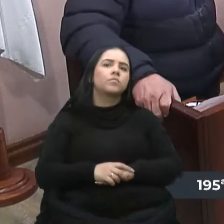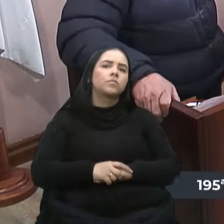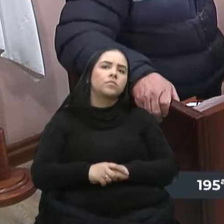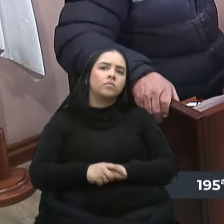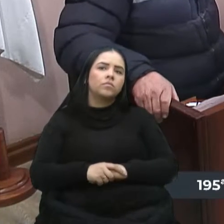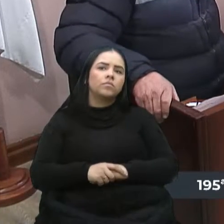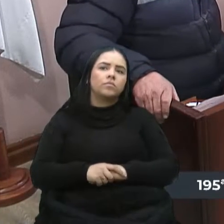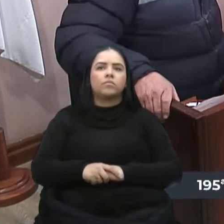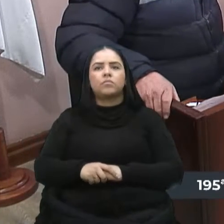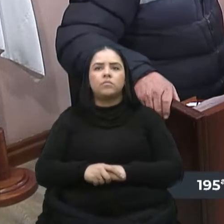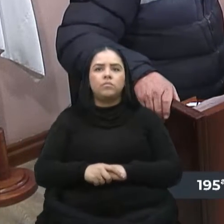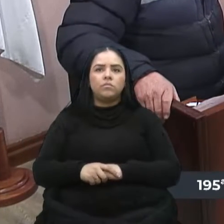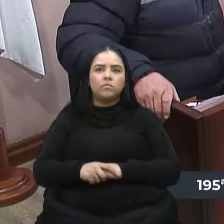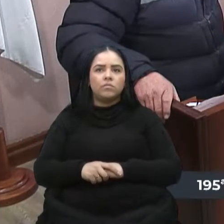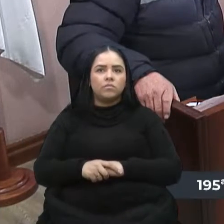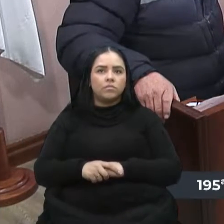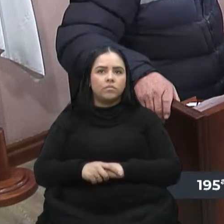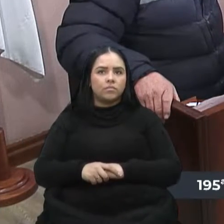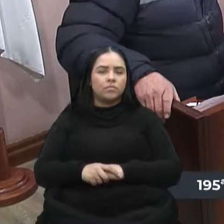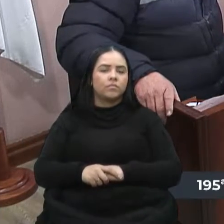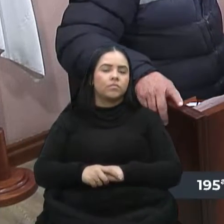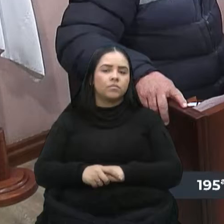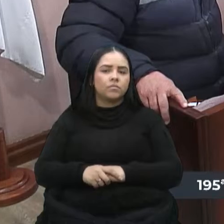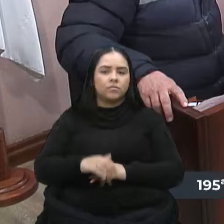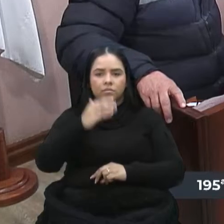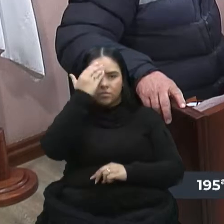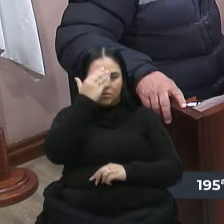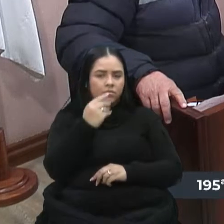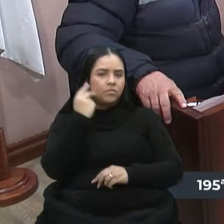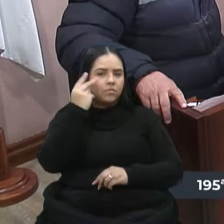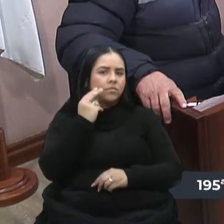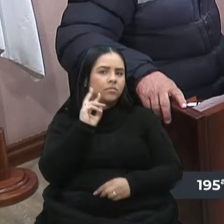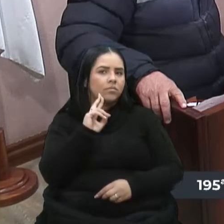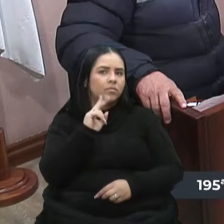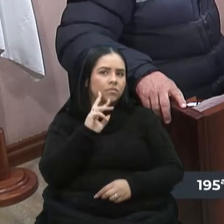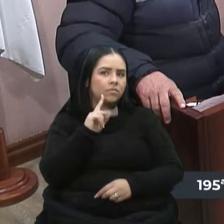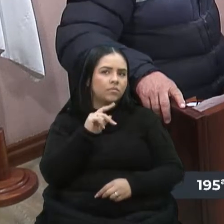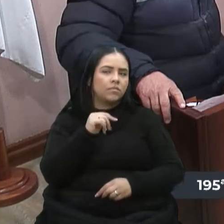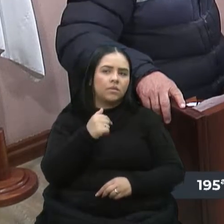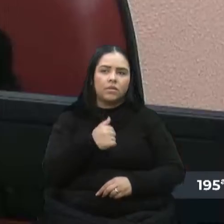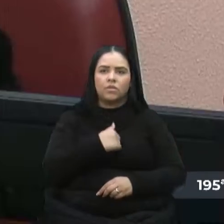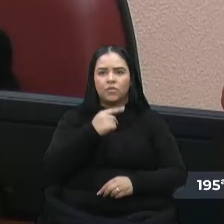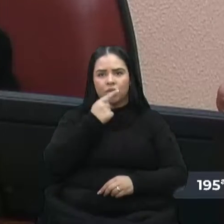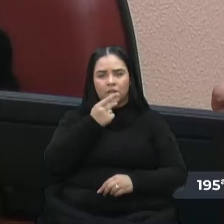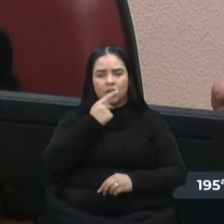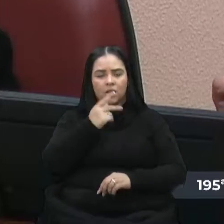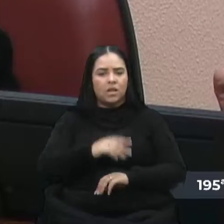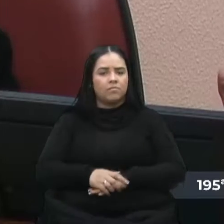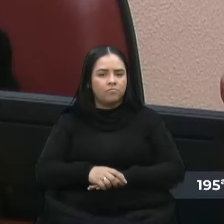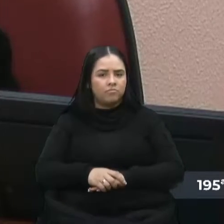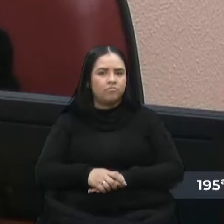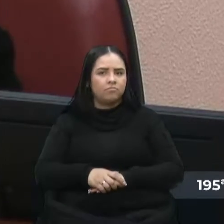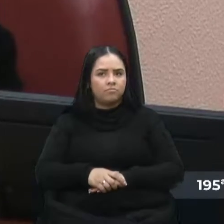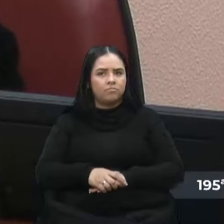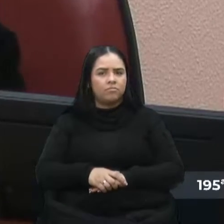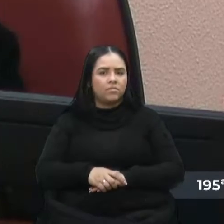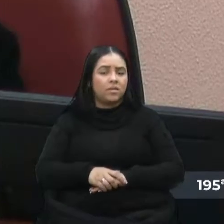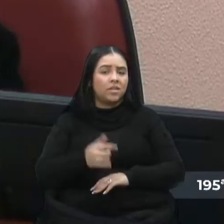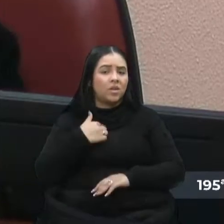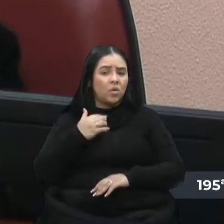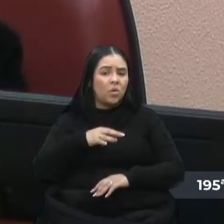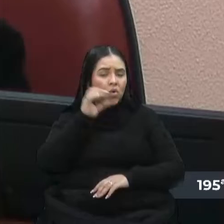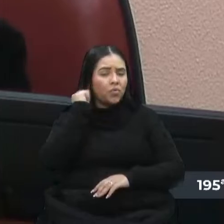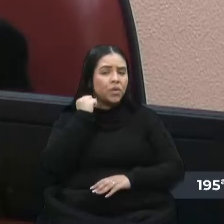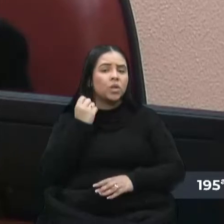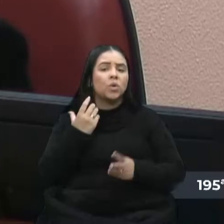vereador Renato, por gentileza. Obrigado, vereador Renato. Eu vou falar uma fala que eu estou ouvindo